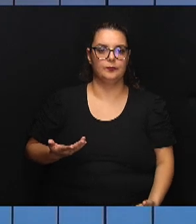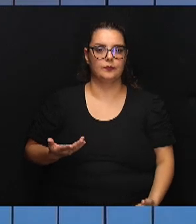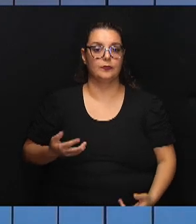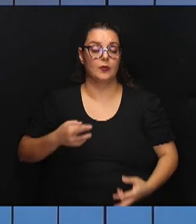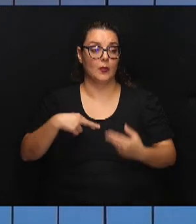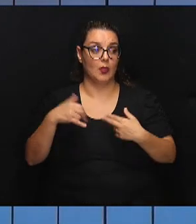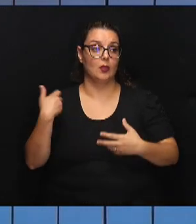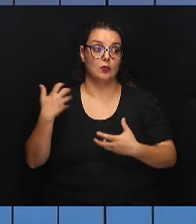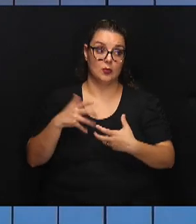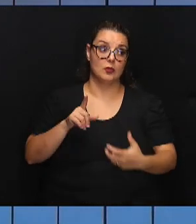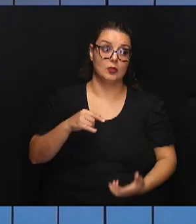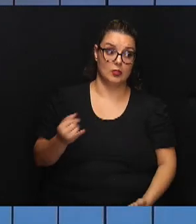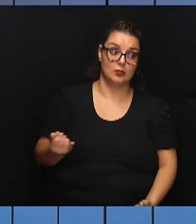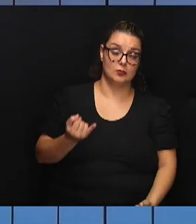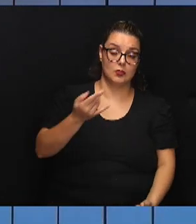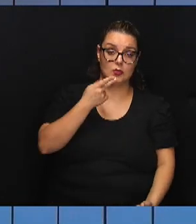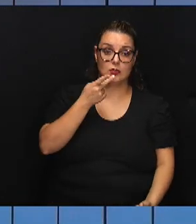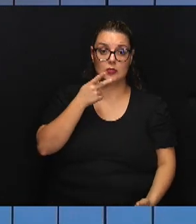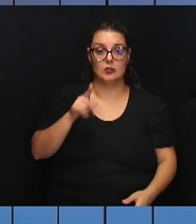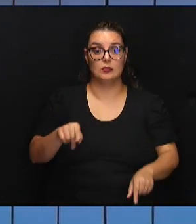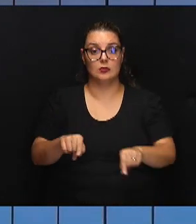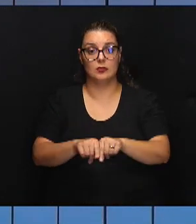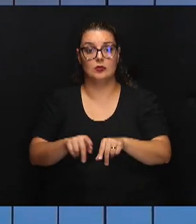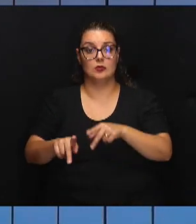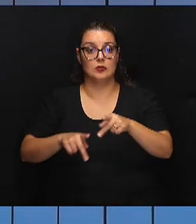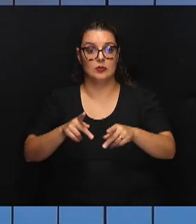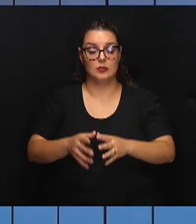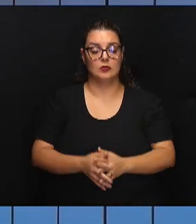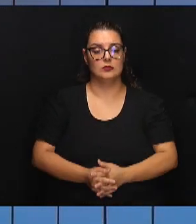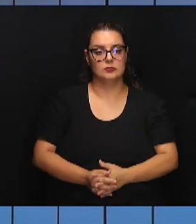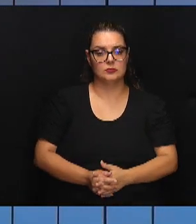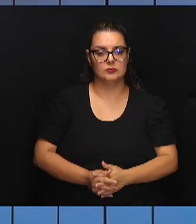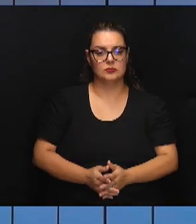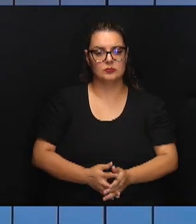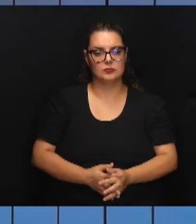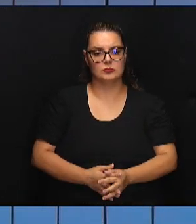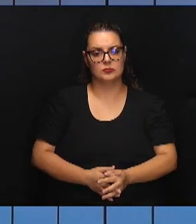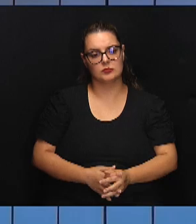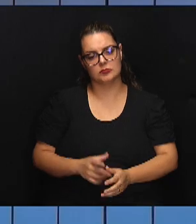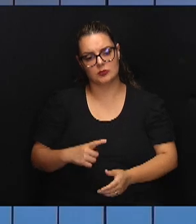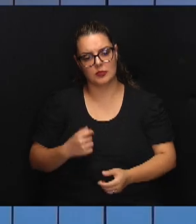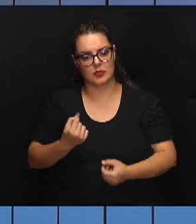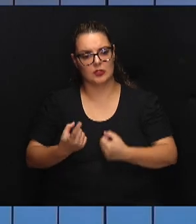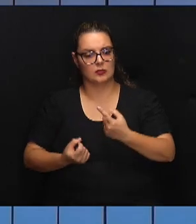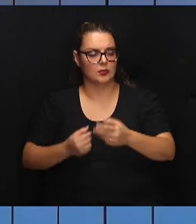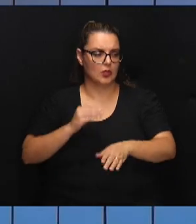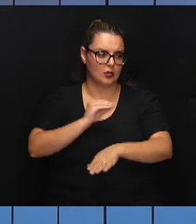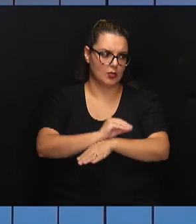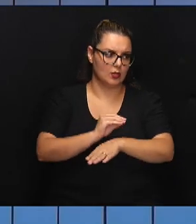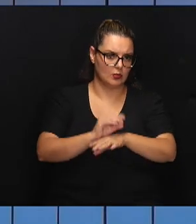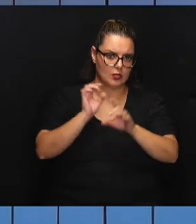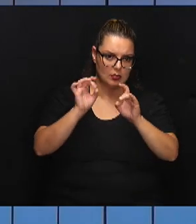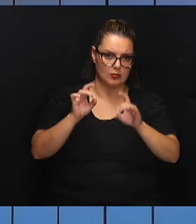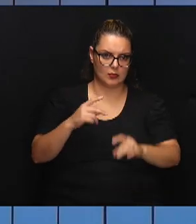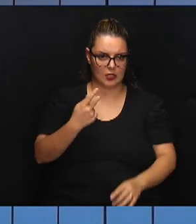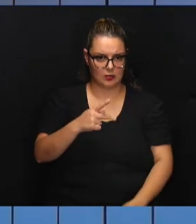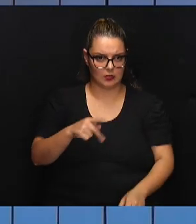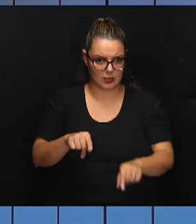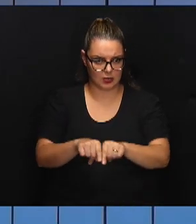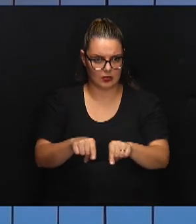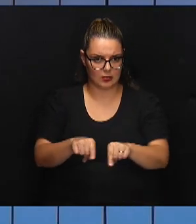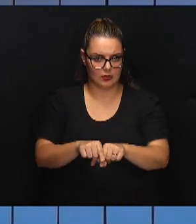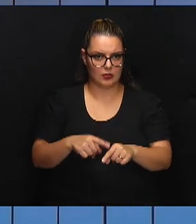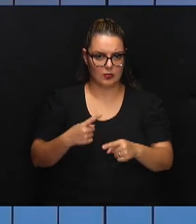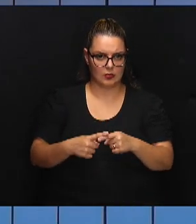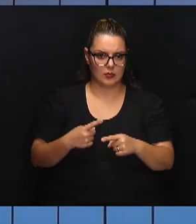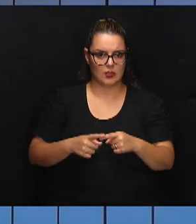acho bastante importante falar também desse público. Tem algum cuidado específico para eles também? Porque